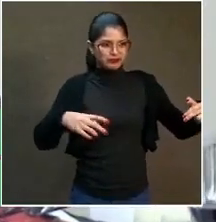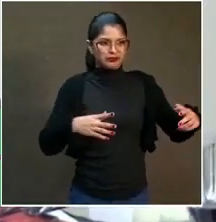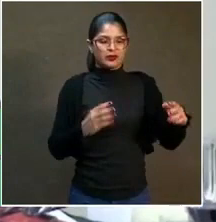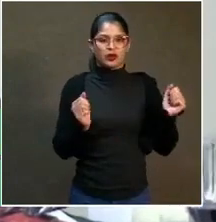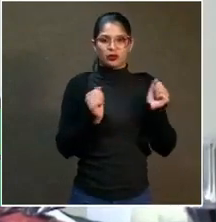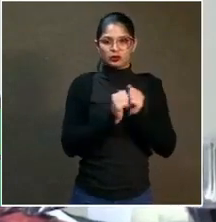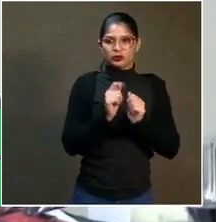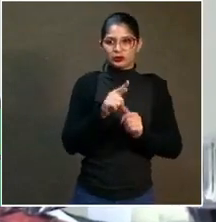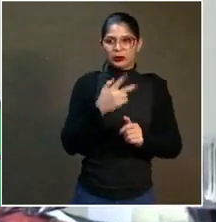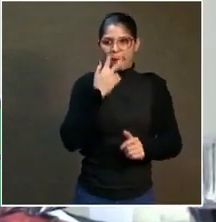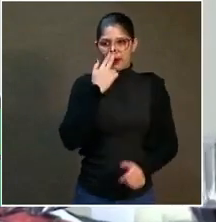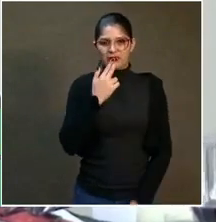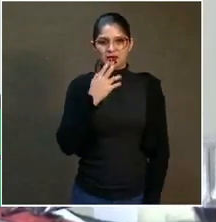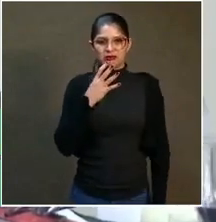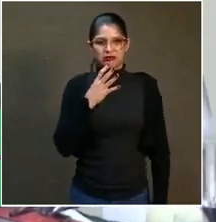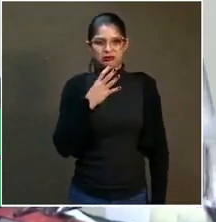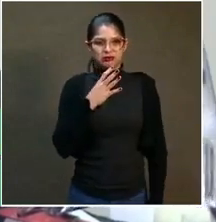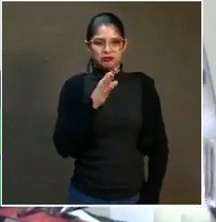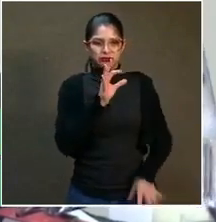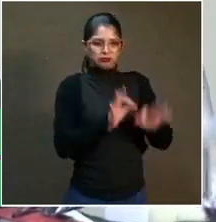que também estamos sendo julgados.